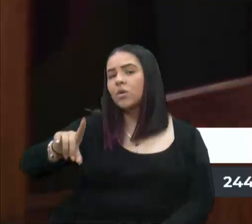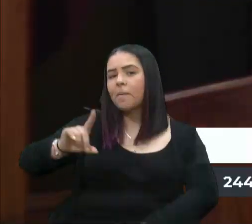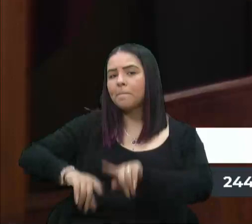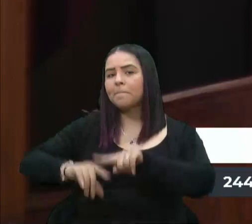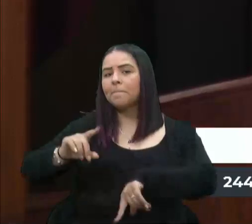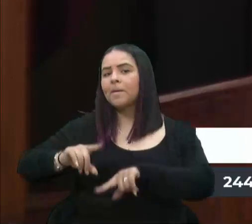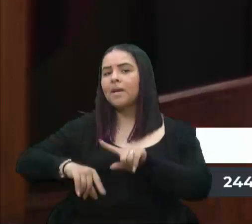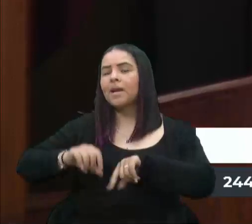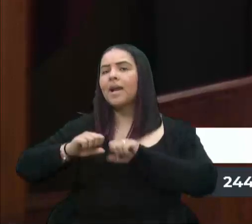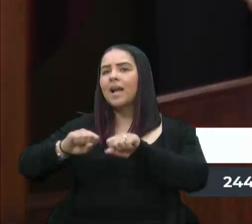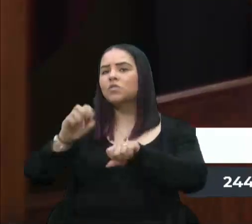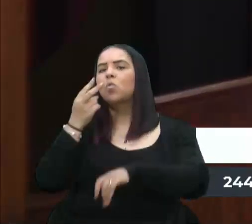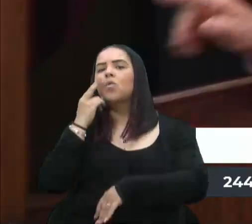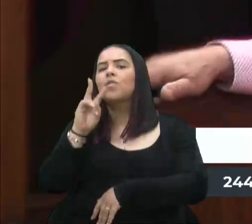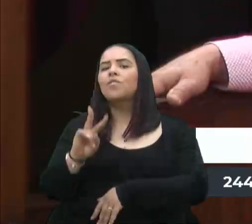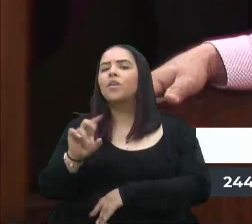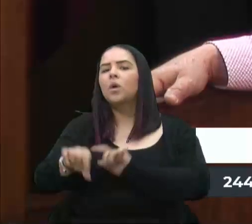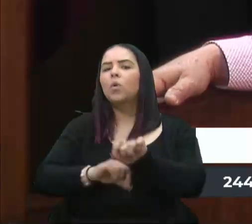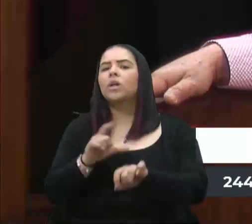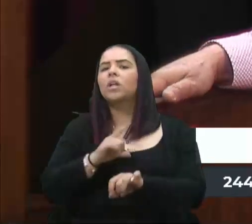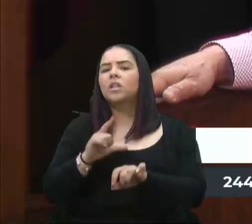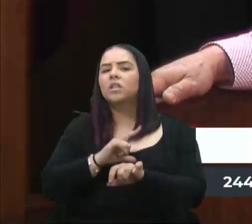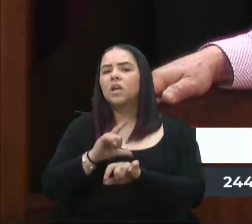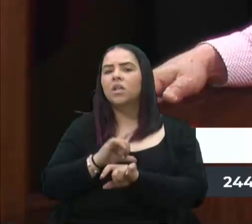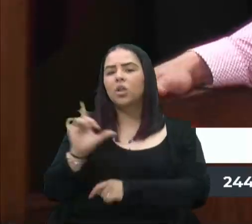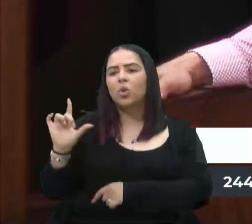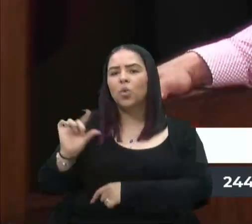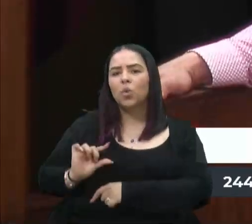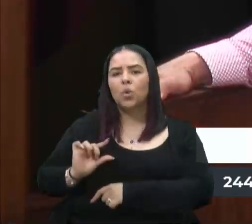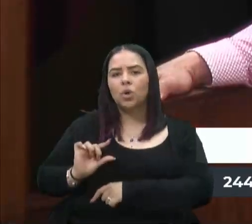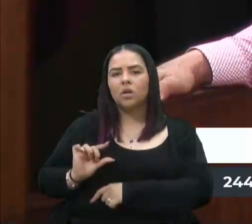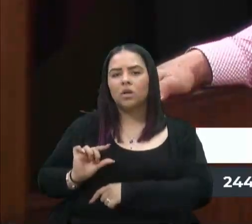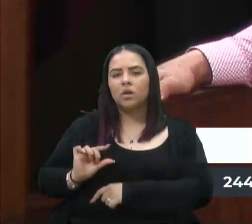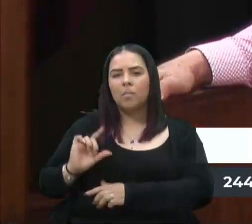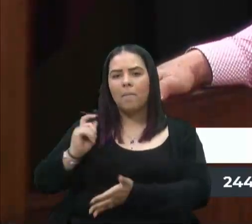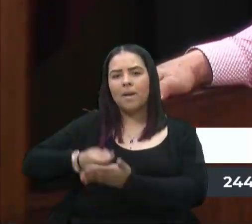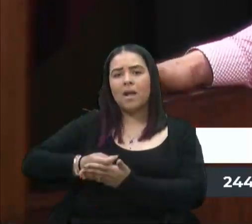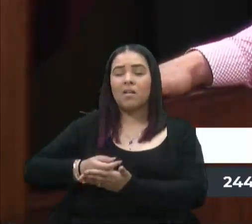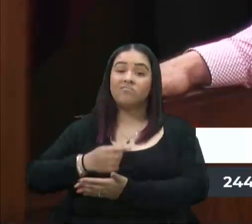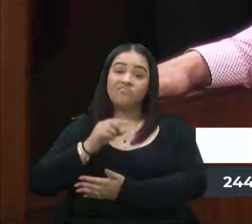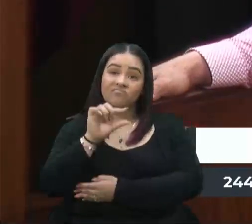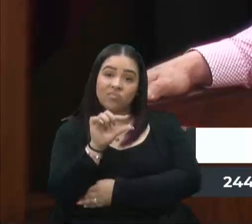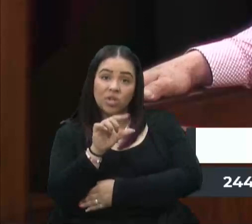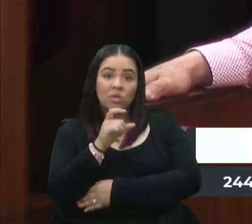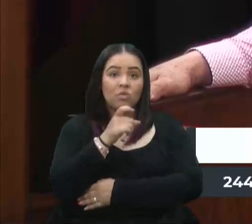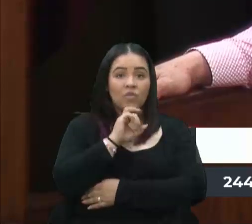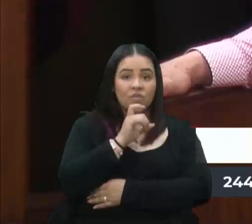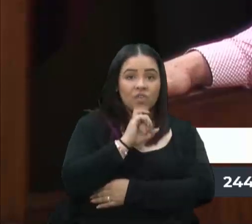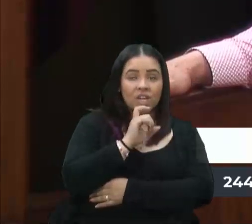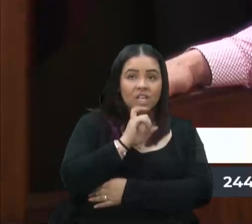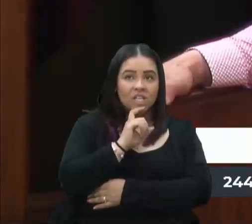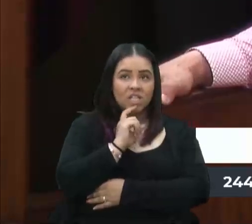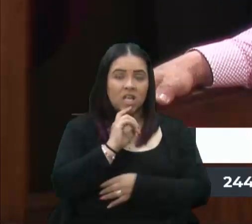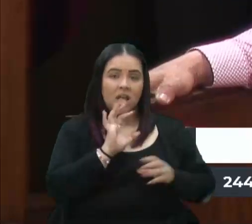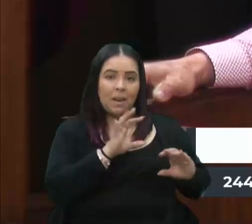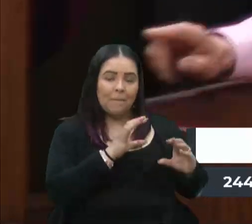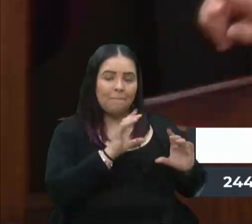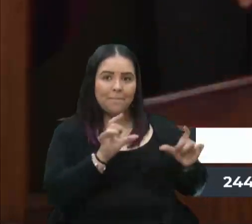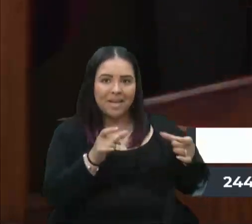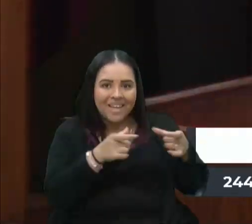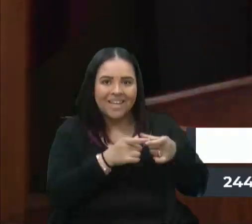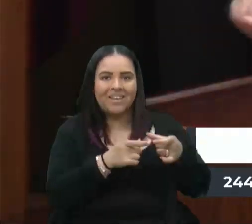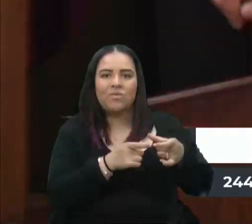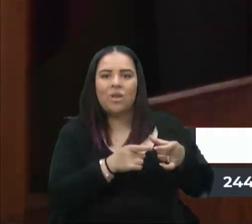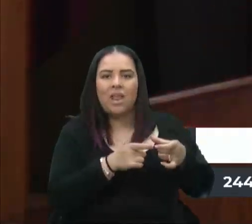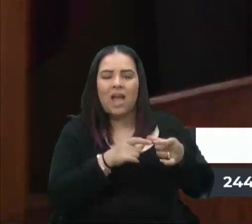agora, olha o que é que tem de oferta. Talvez um pouco de verde, do pequeno da agricultura familiar.